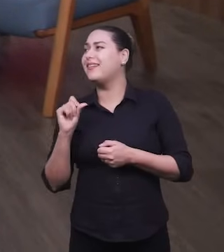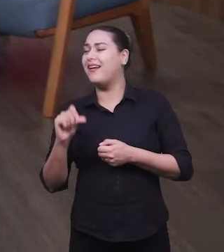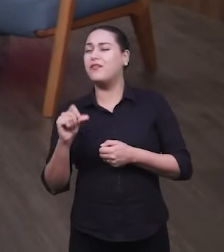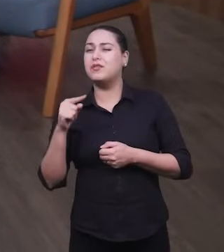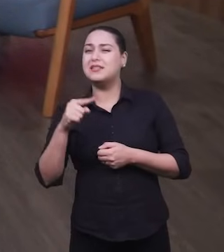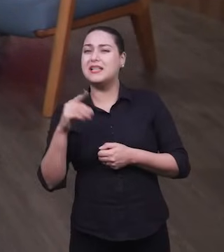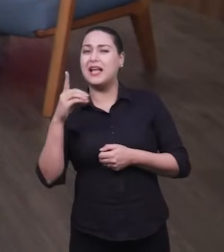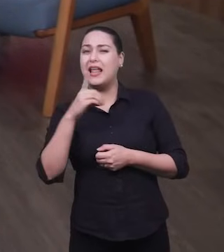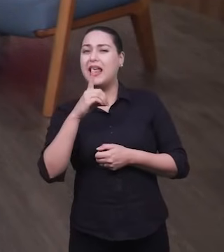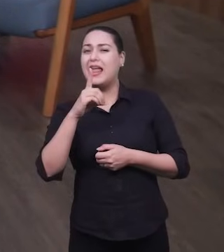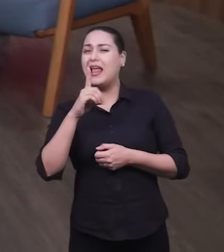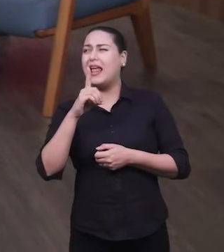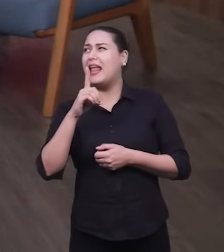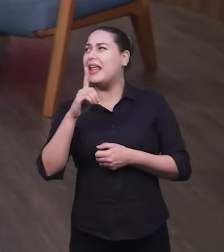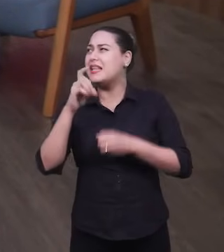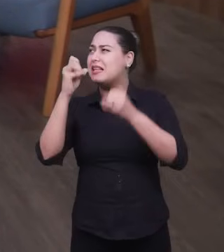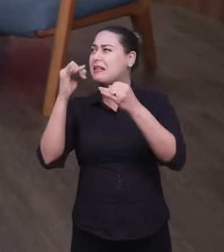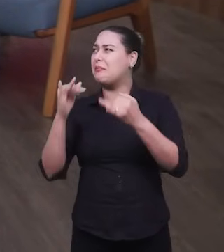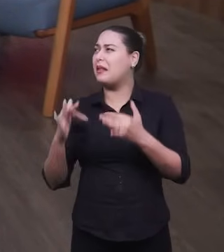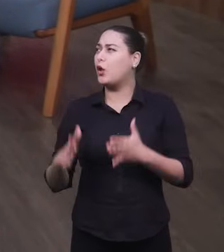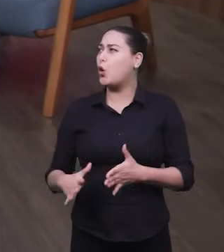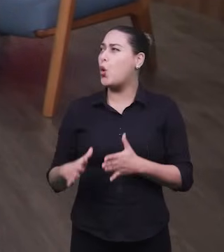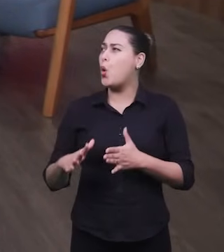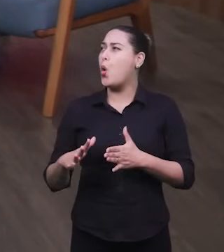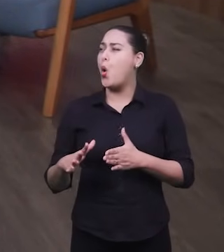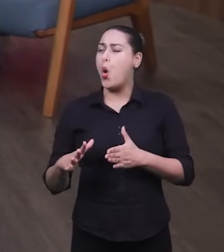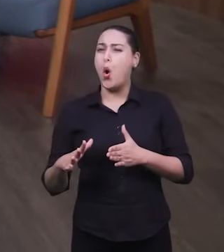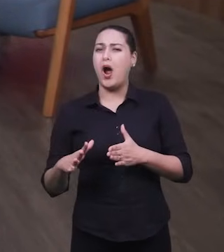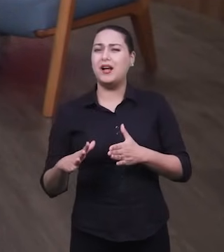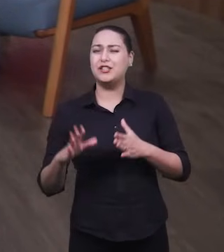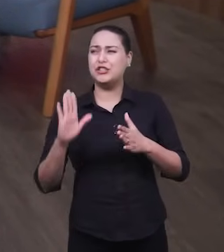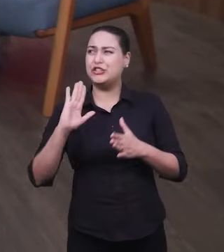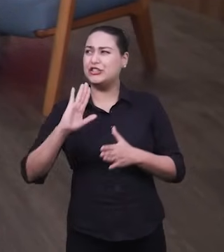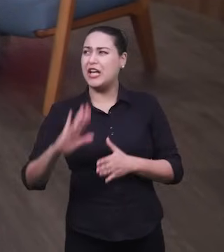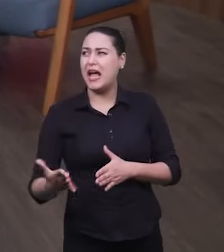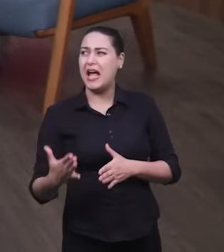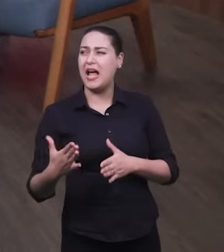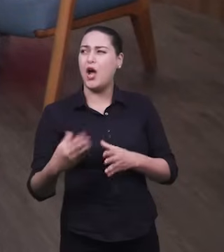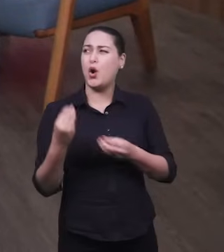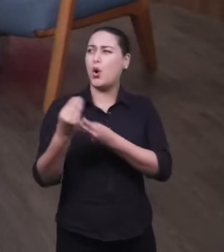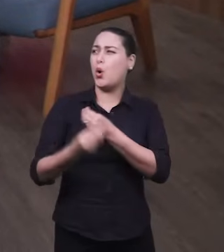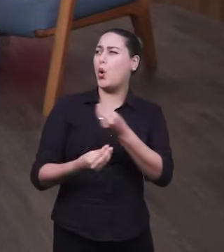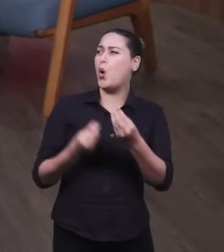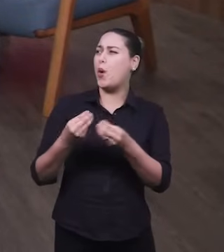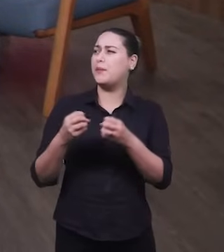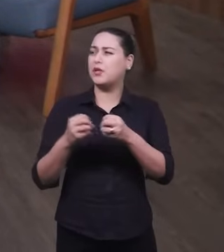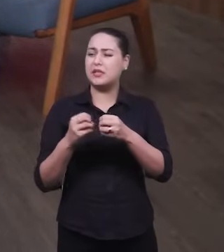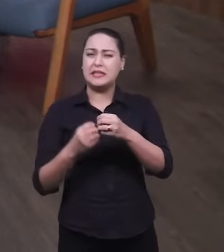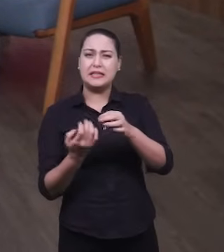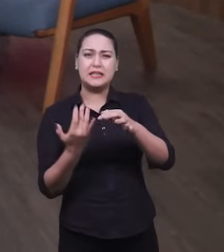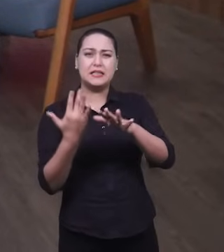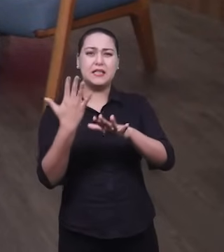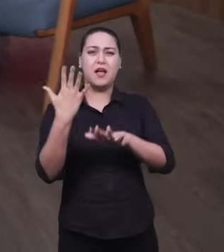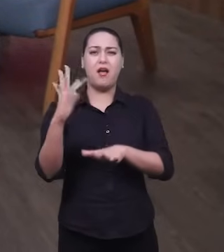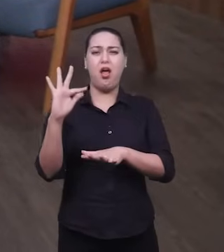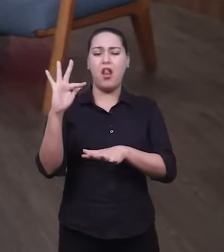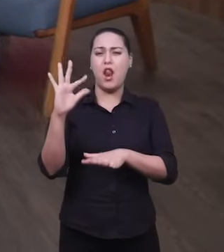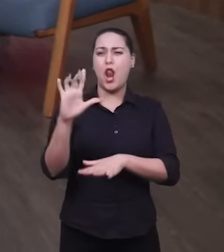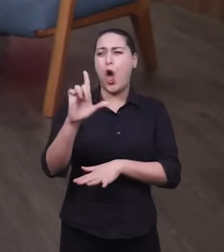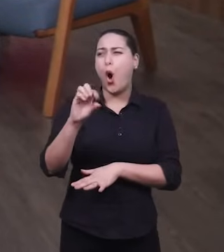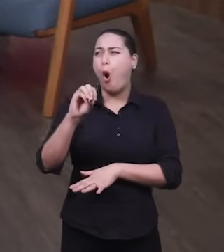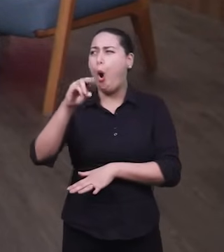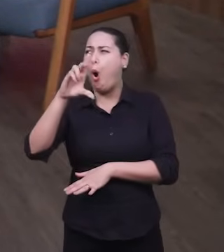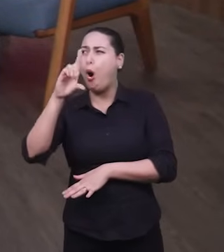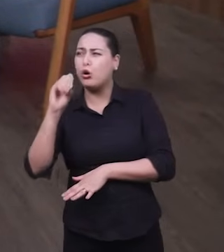uma explicação da onde o lírio surge, o charco de lodo. Lembra disso? Que ele cresce no meio do